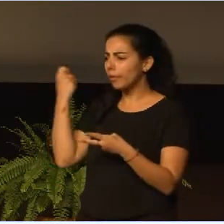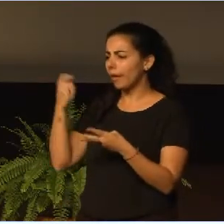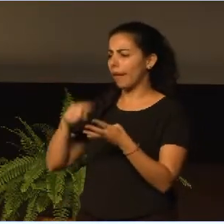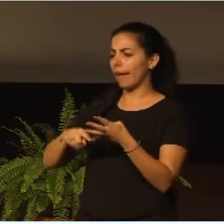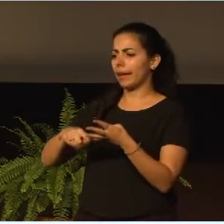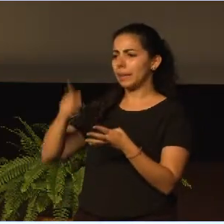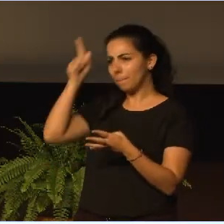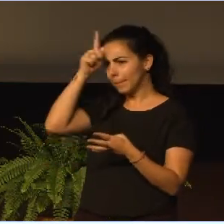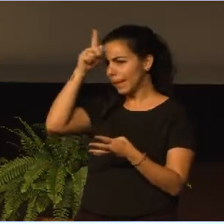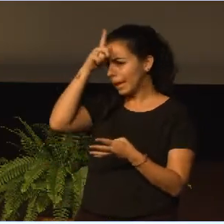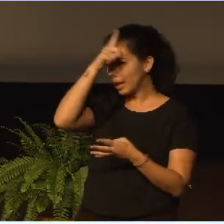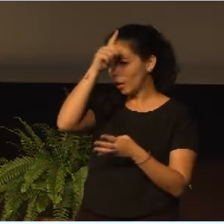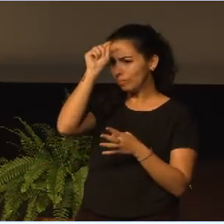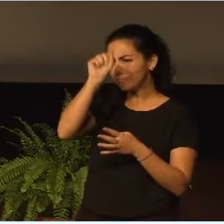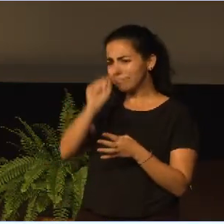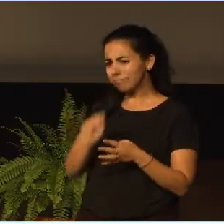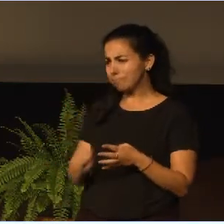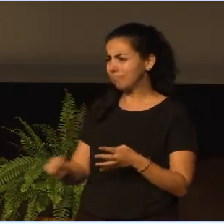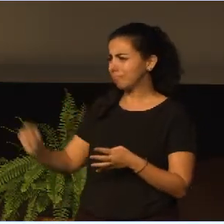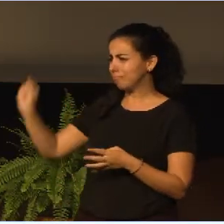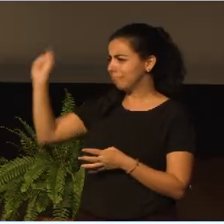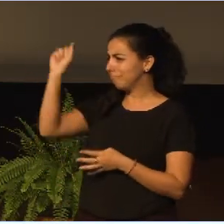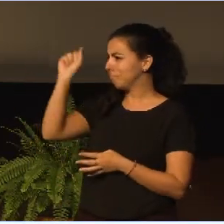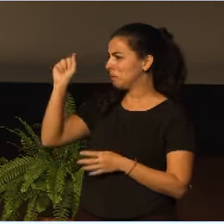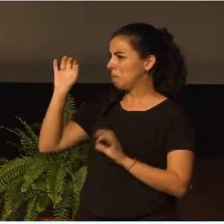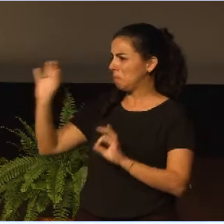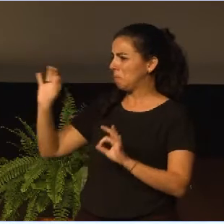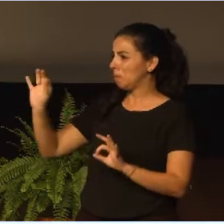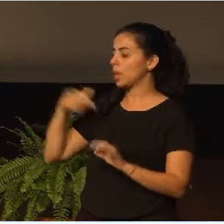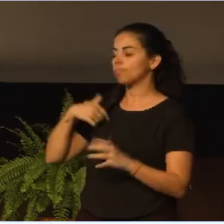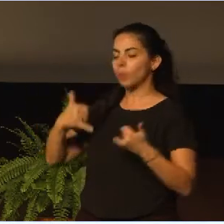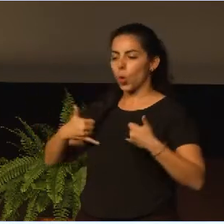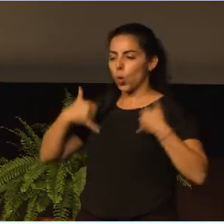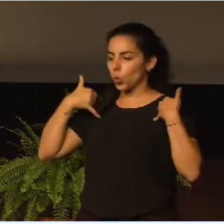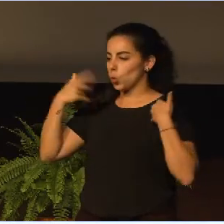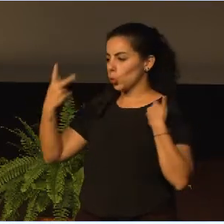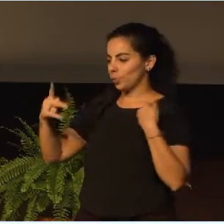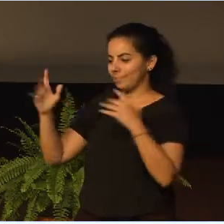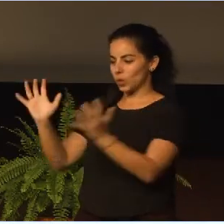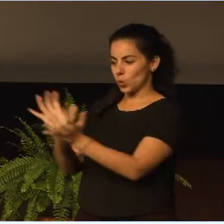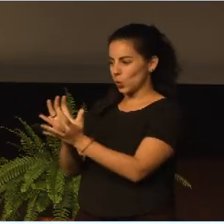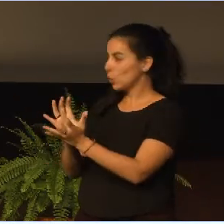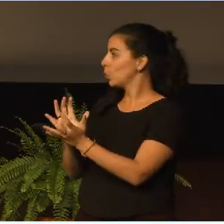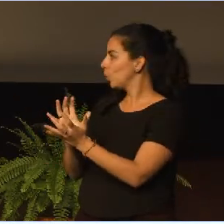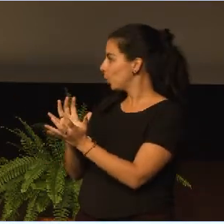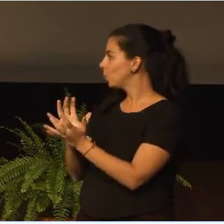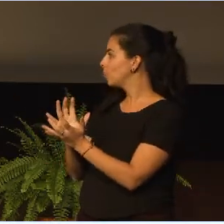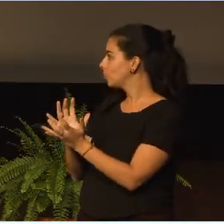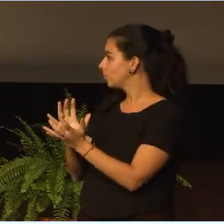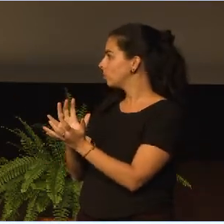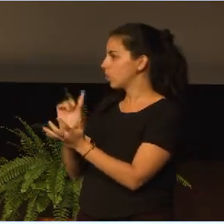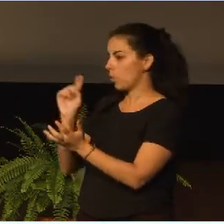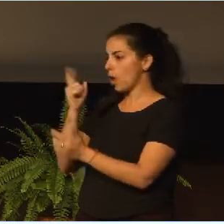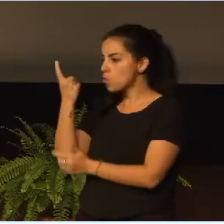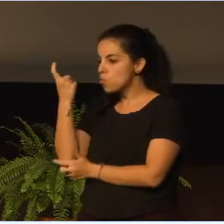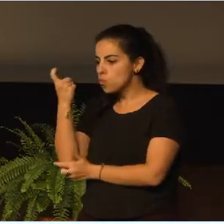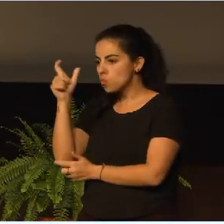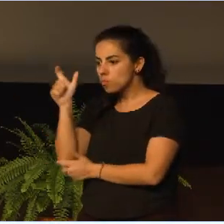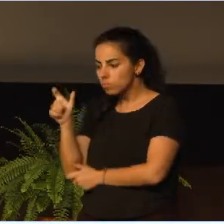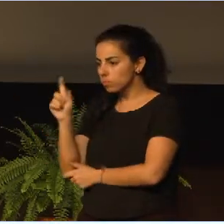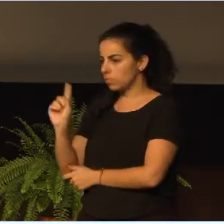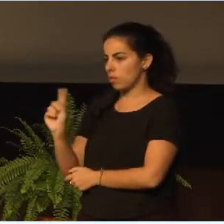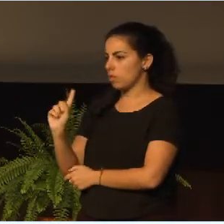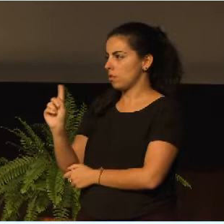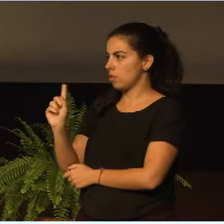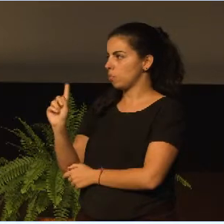É uma galera realmente foda. Eu tenho muito orgulho dessa equipe. E o Serenata não é de uma pessoa só e não é de uma equipe só.